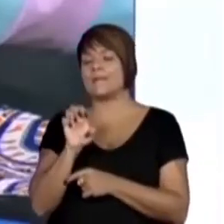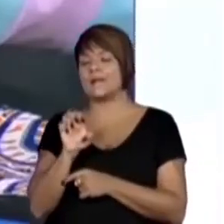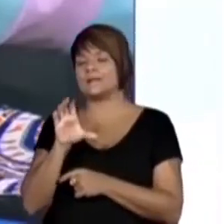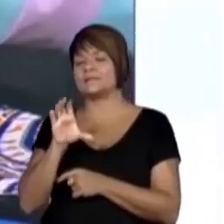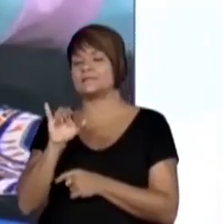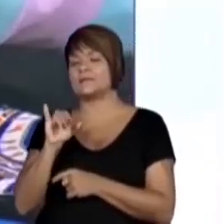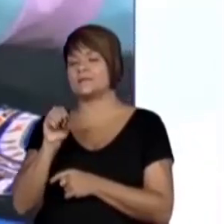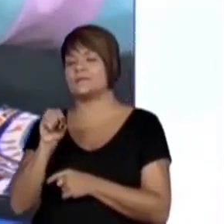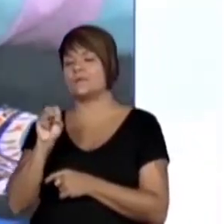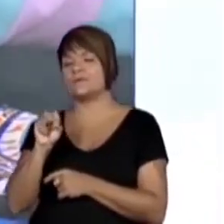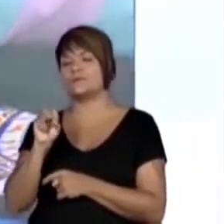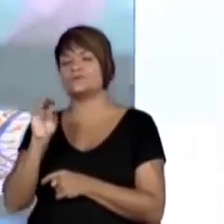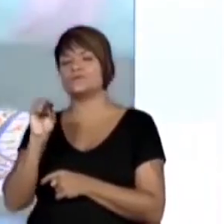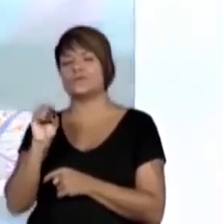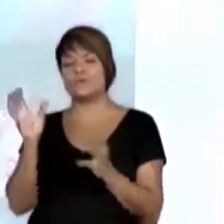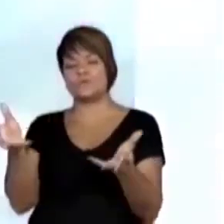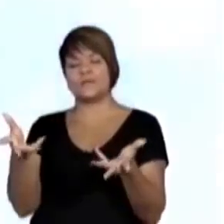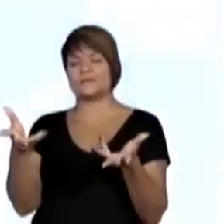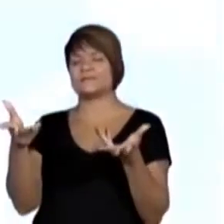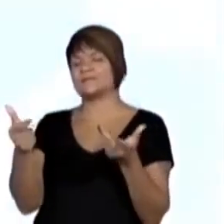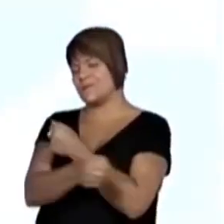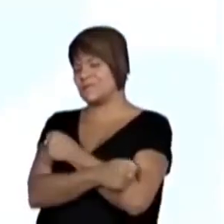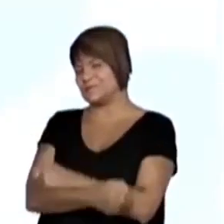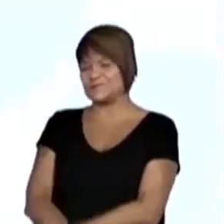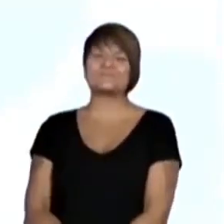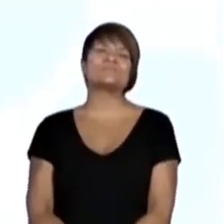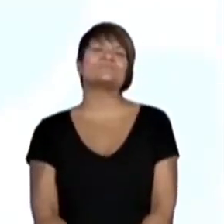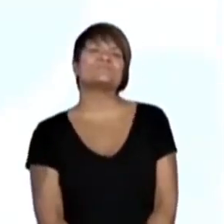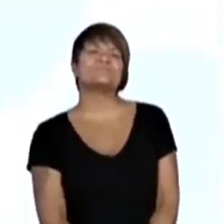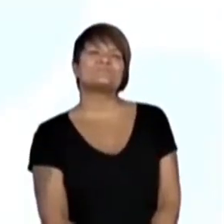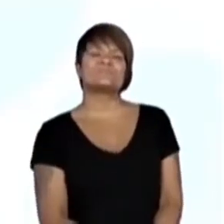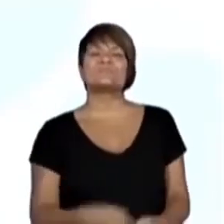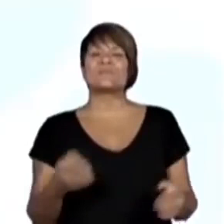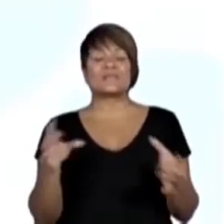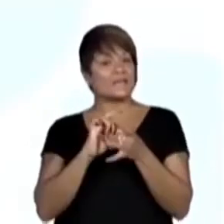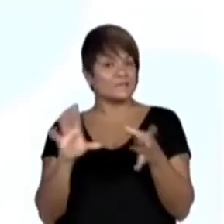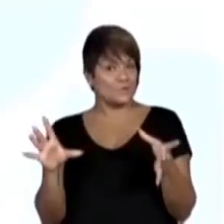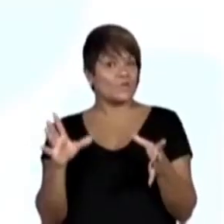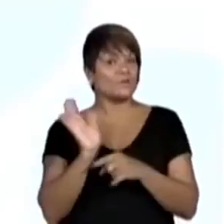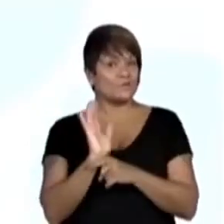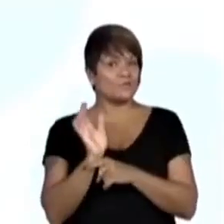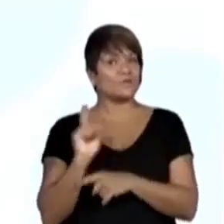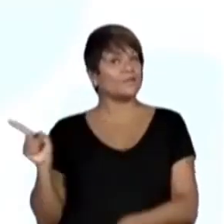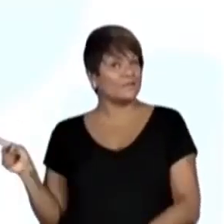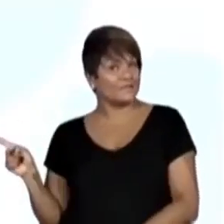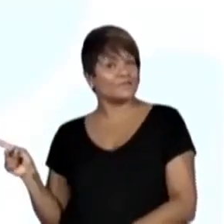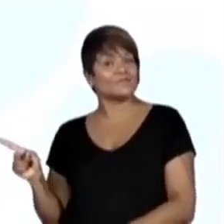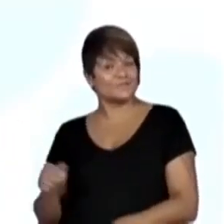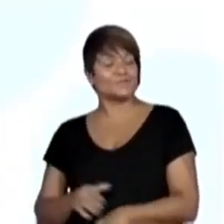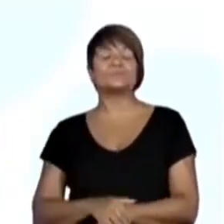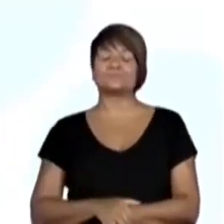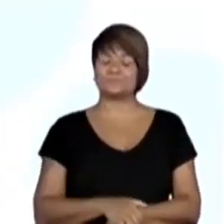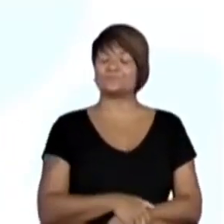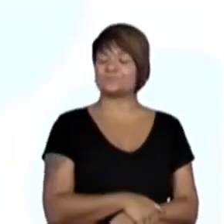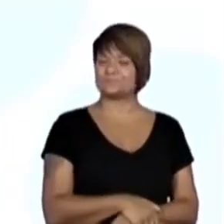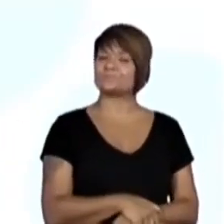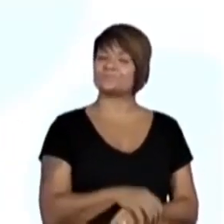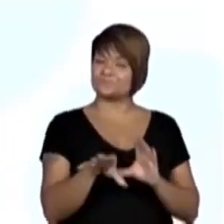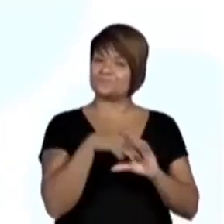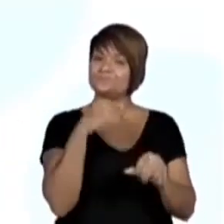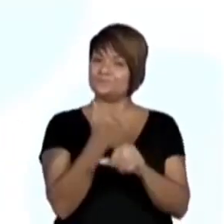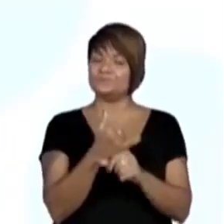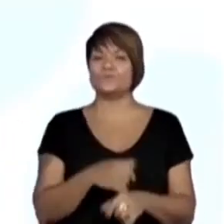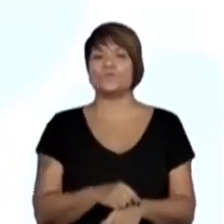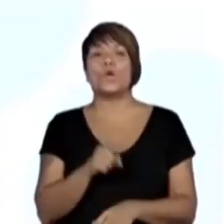está disponível aí no YouTube, Um Encontro Precioso. Então, eu tirei essa foto para os estudantes que não conhecem, né? Para